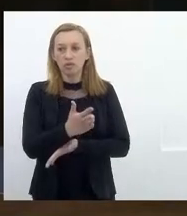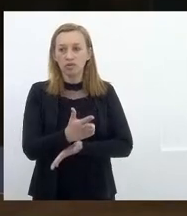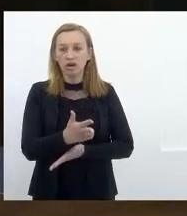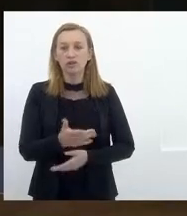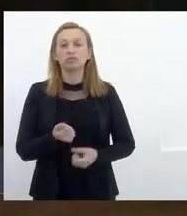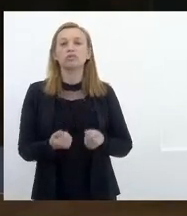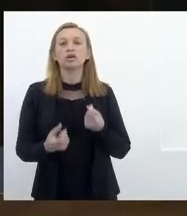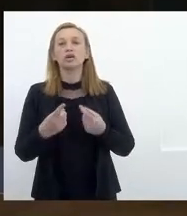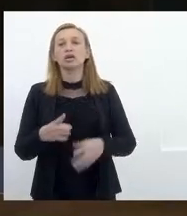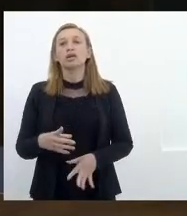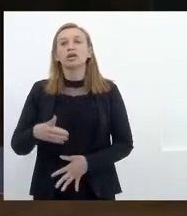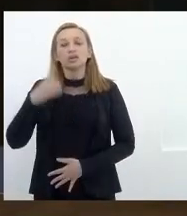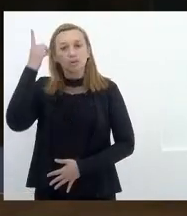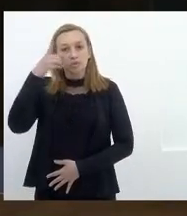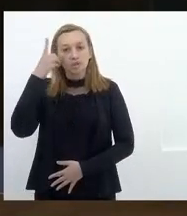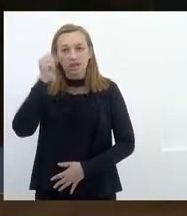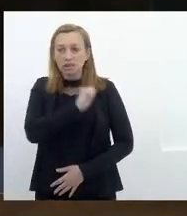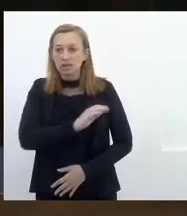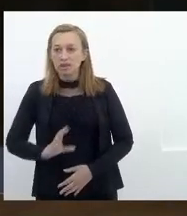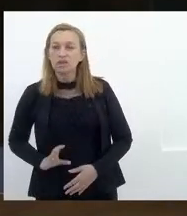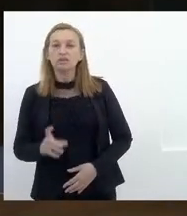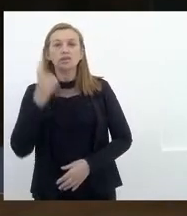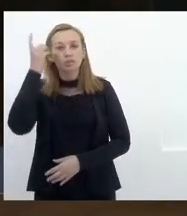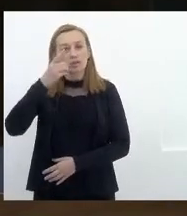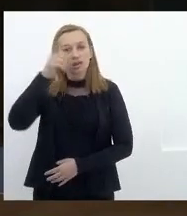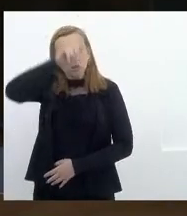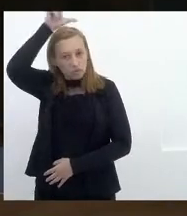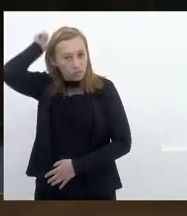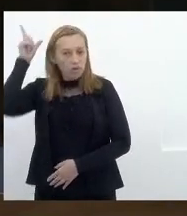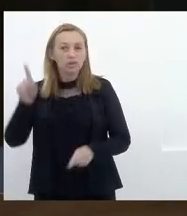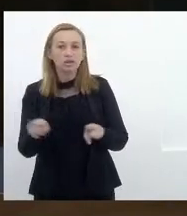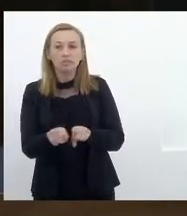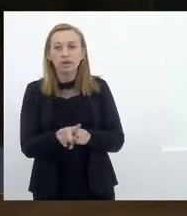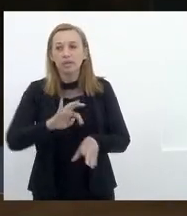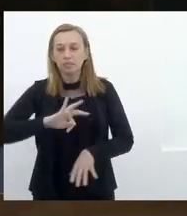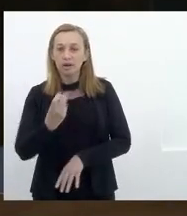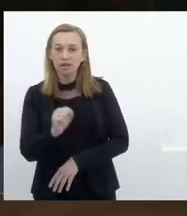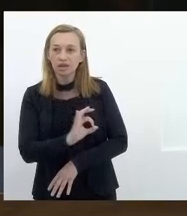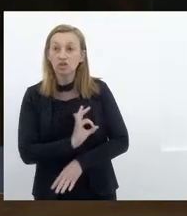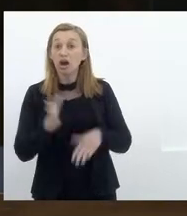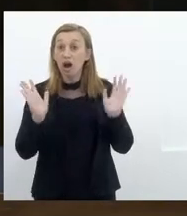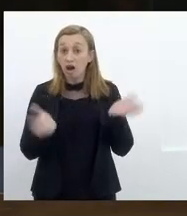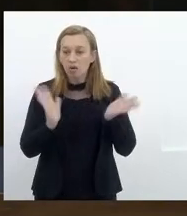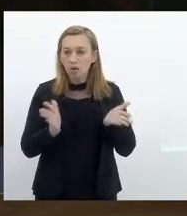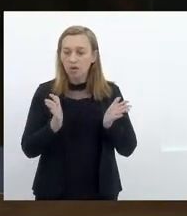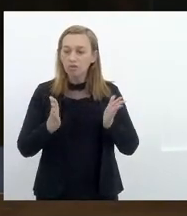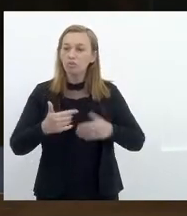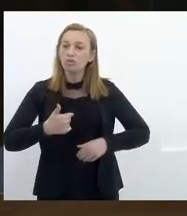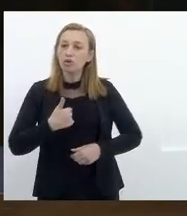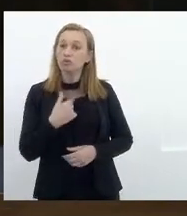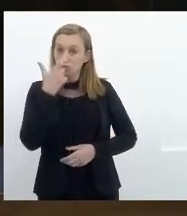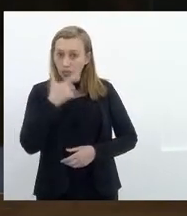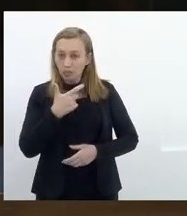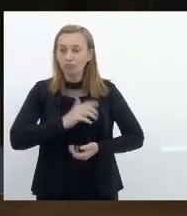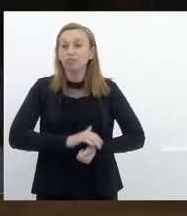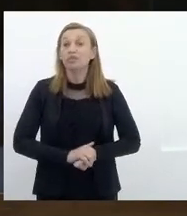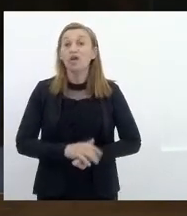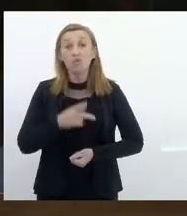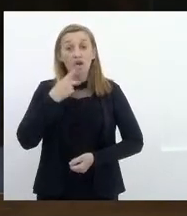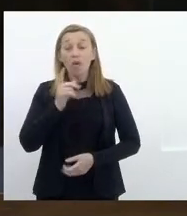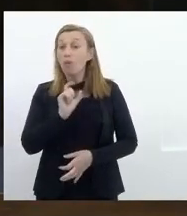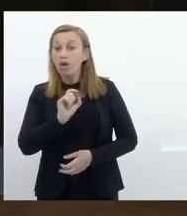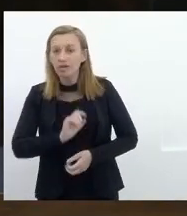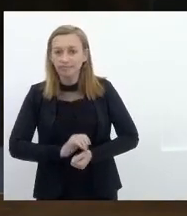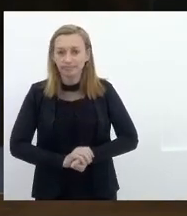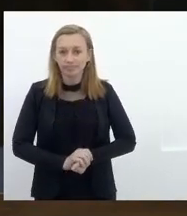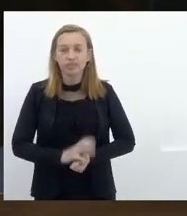discutiram completado Serafina e deputado nos Paulo Dalla Martha Rocha agora como um otimista inveterado que sua tem a dizer